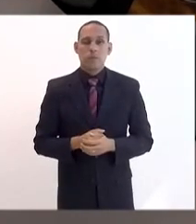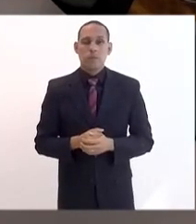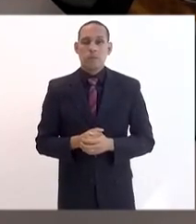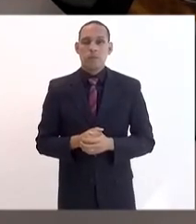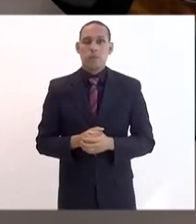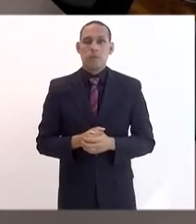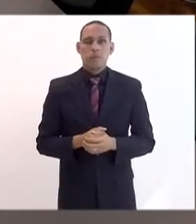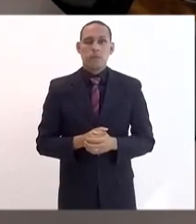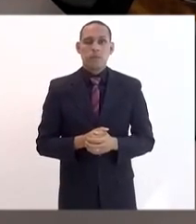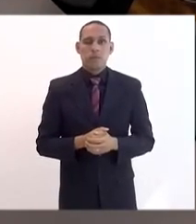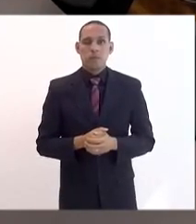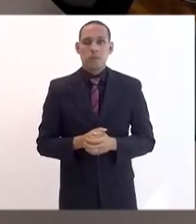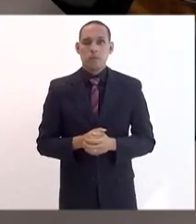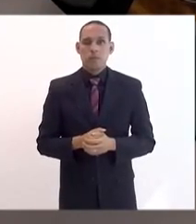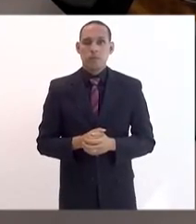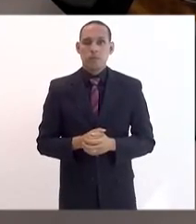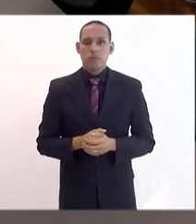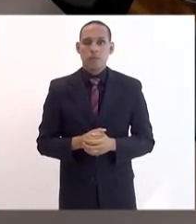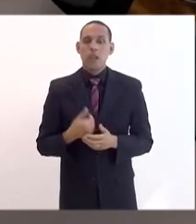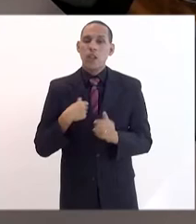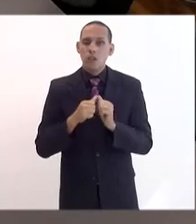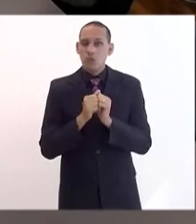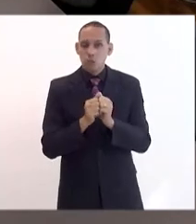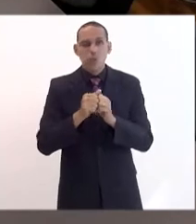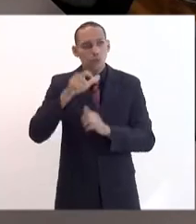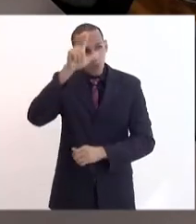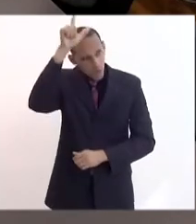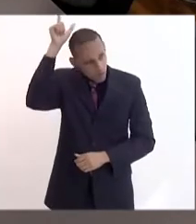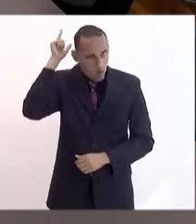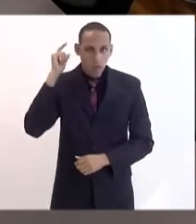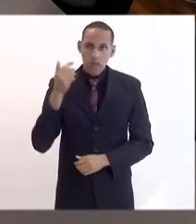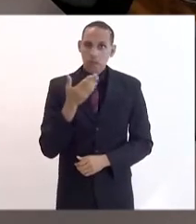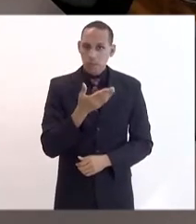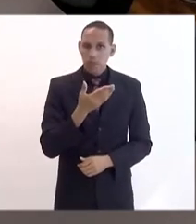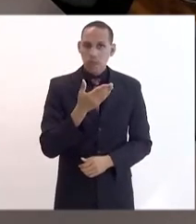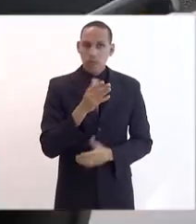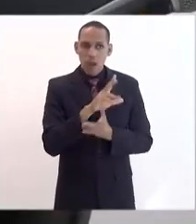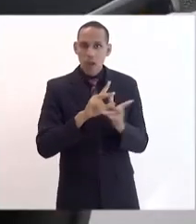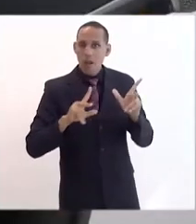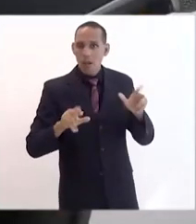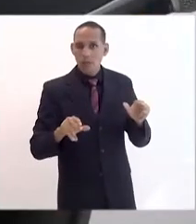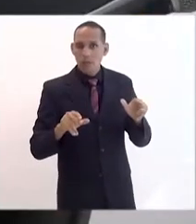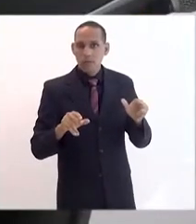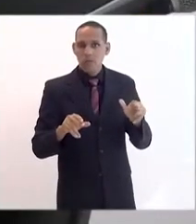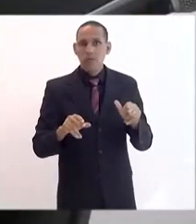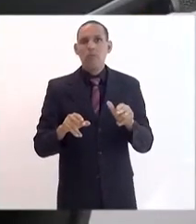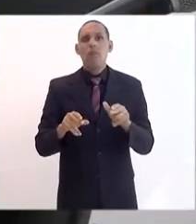fazer aqui as palavras do deputado Luiz Paulo. Propor aqui que a reunião seja